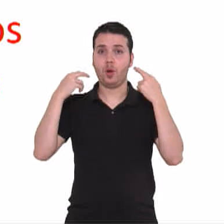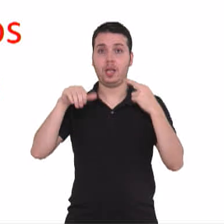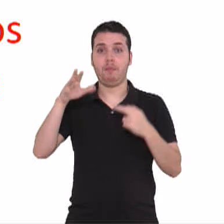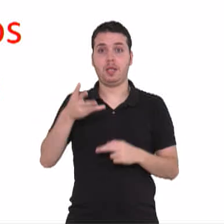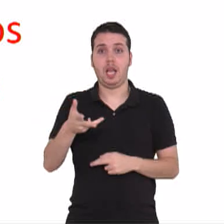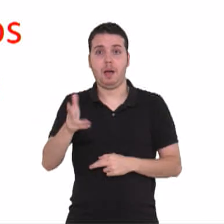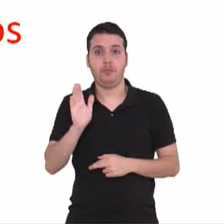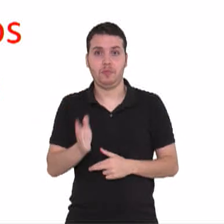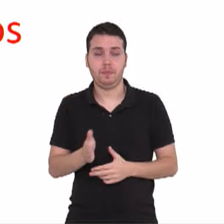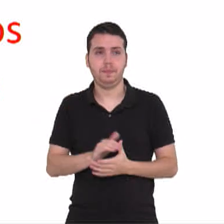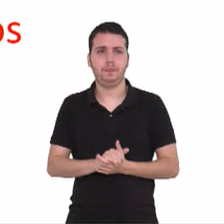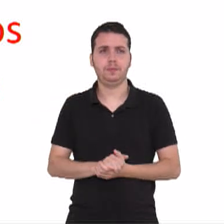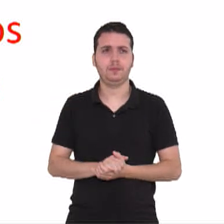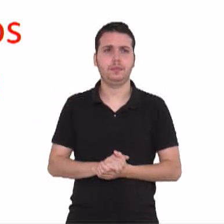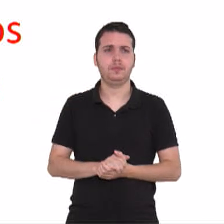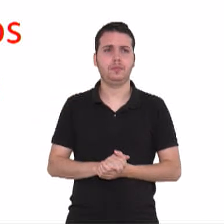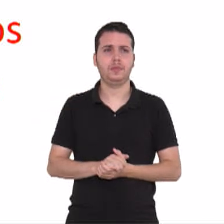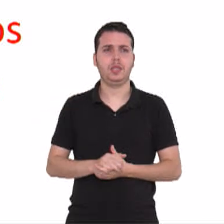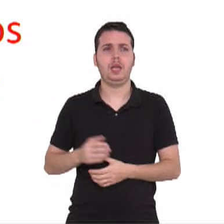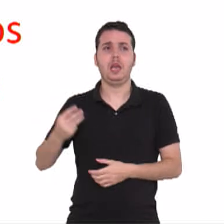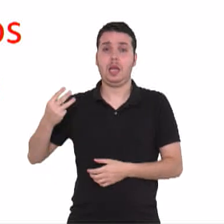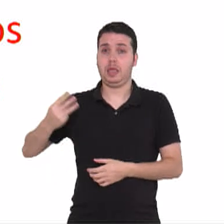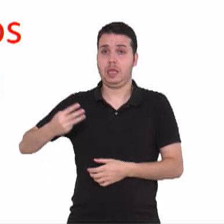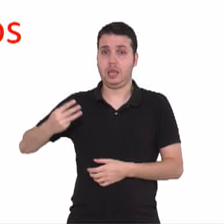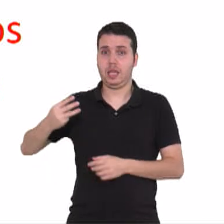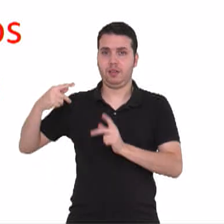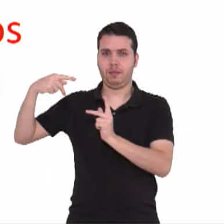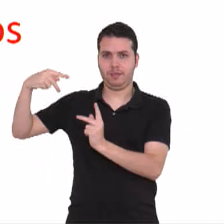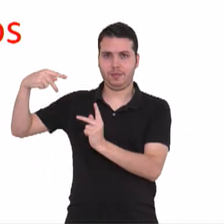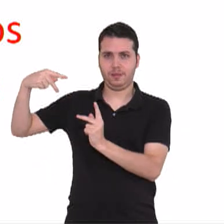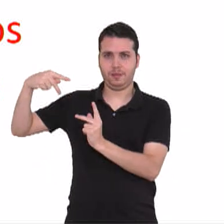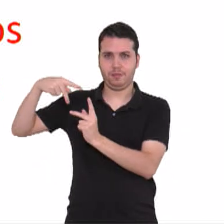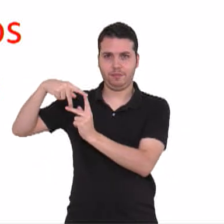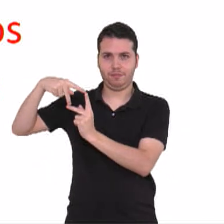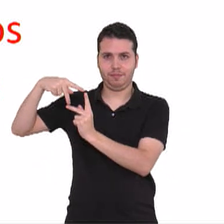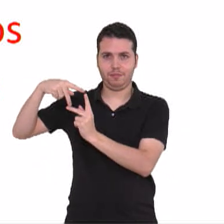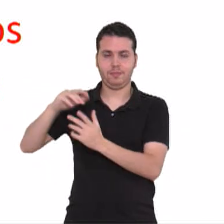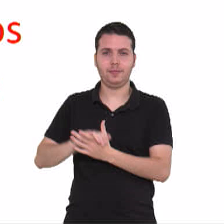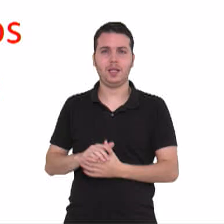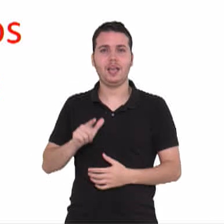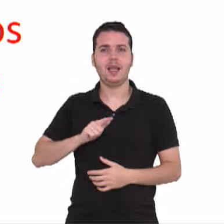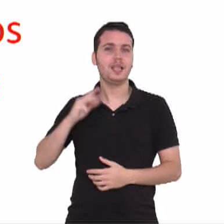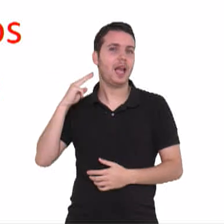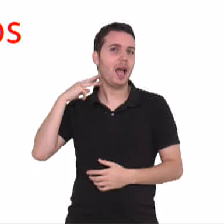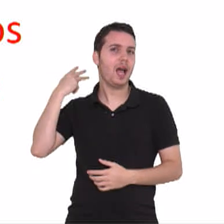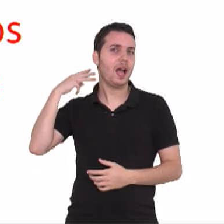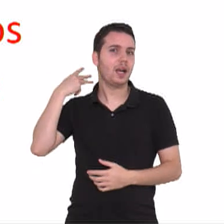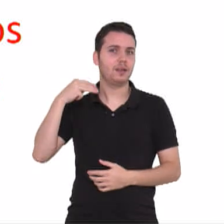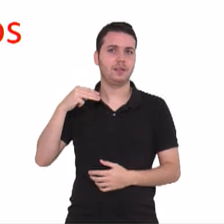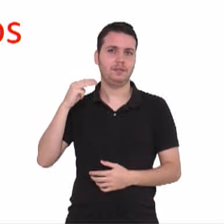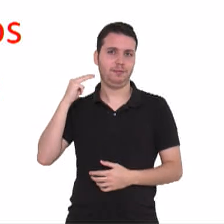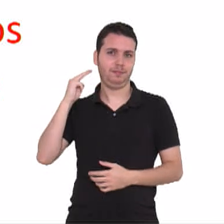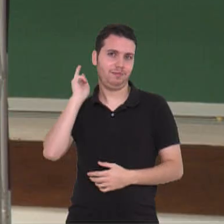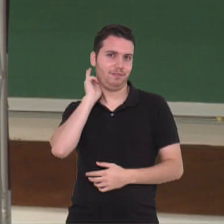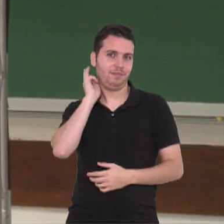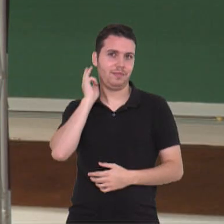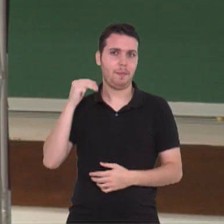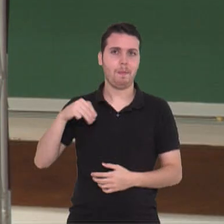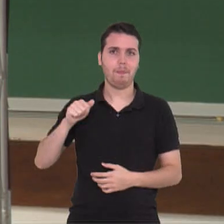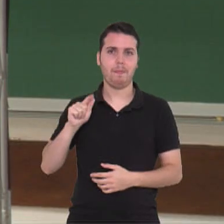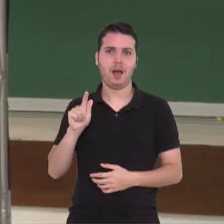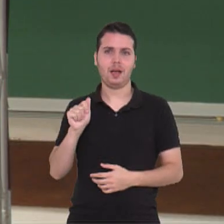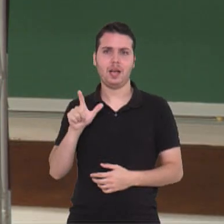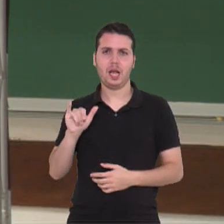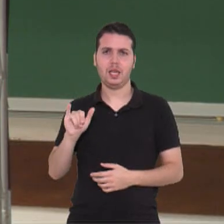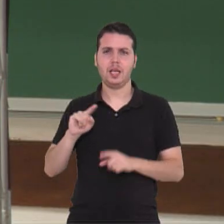até. No terceiro quadrinho, nós temos a Magali. Mas eu preciso conhecer o